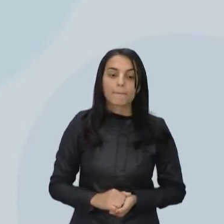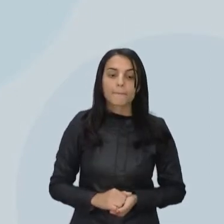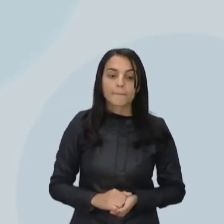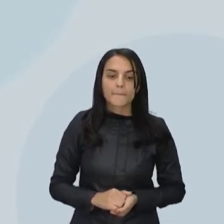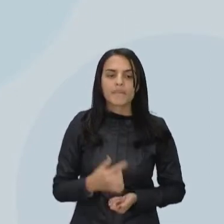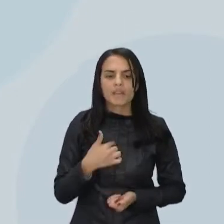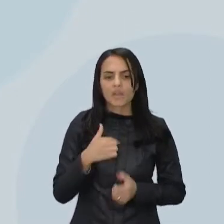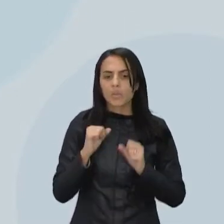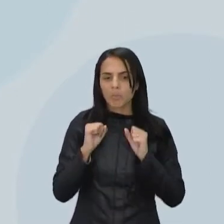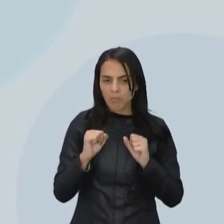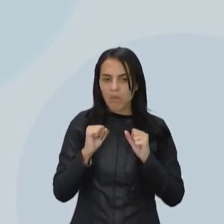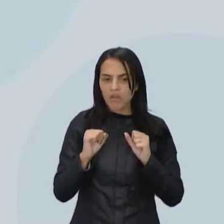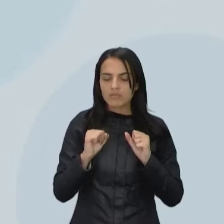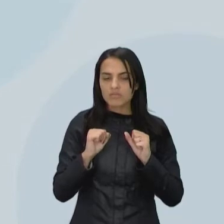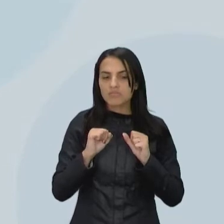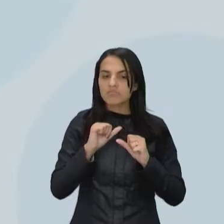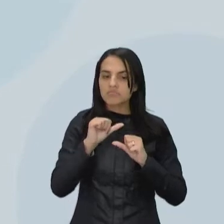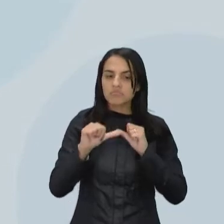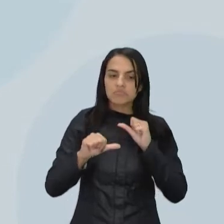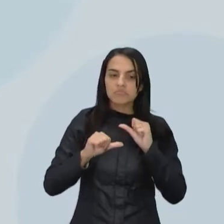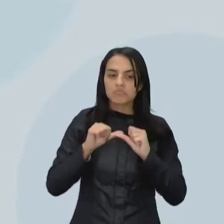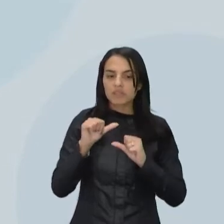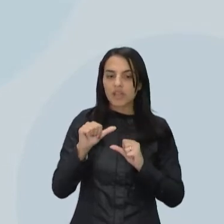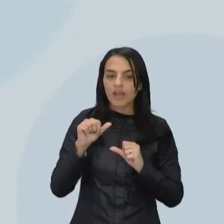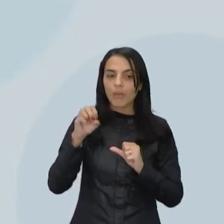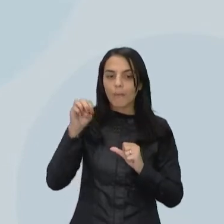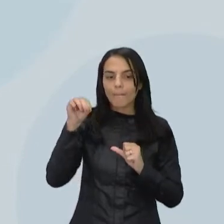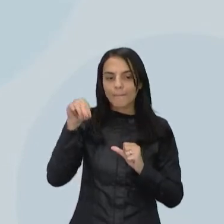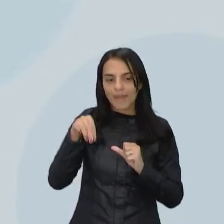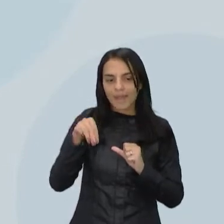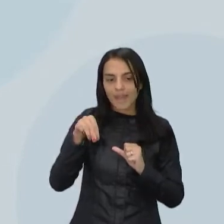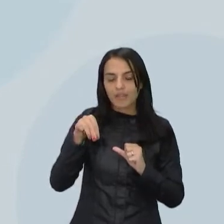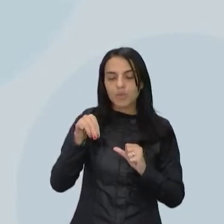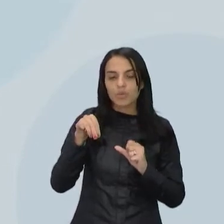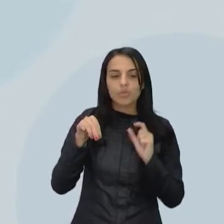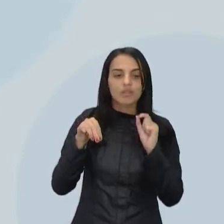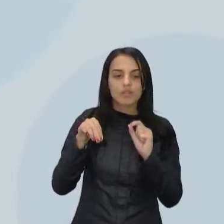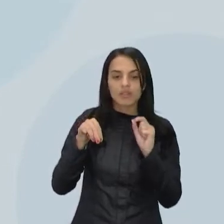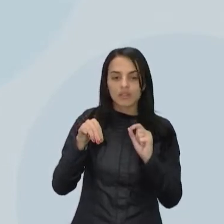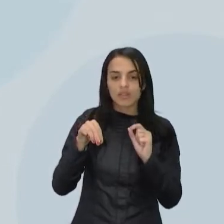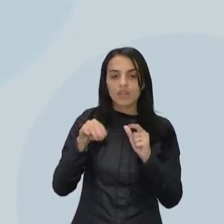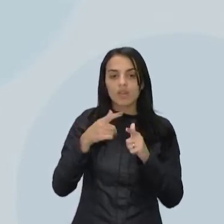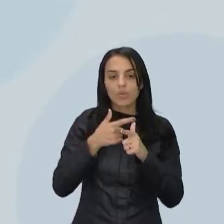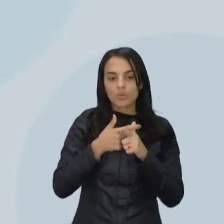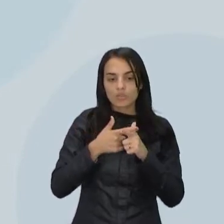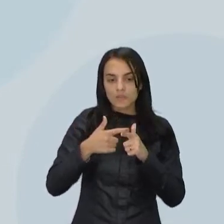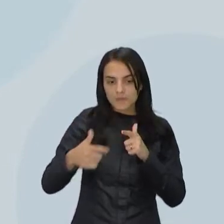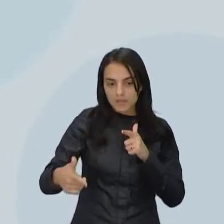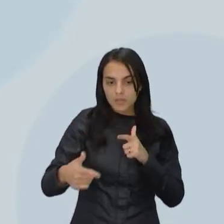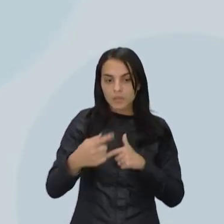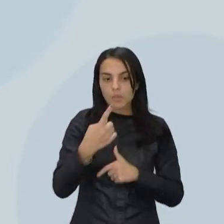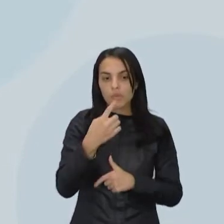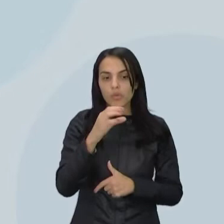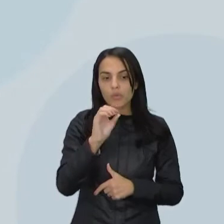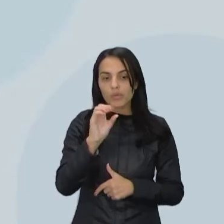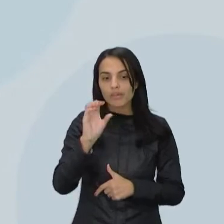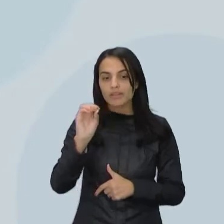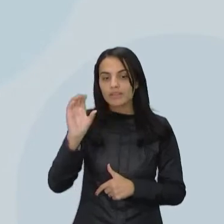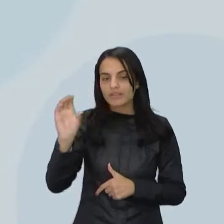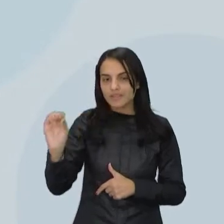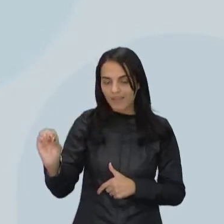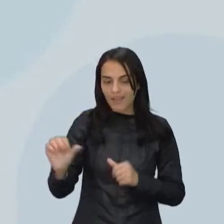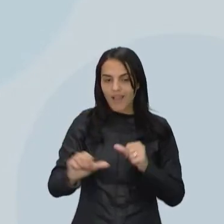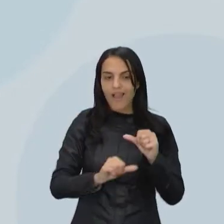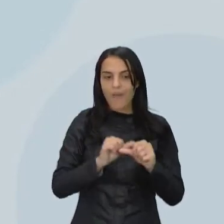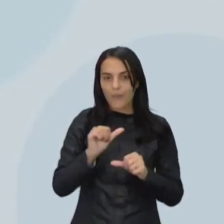eu posso transformar em metro, como é centímetro, basta que eu divida por 100. Aí eu vou ter convertido